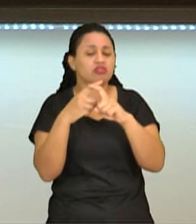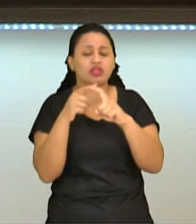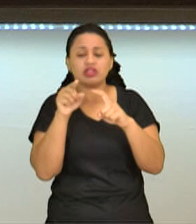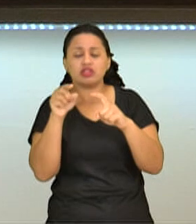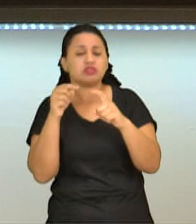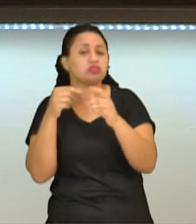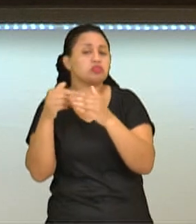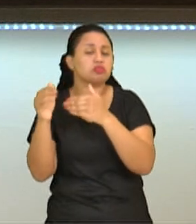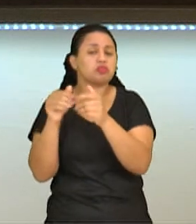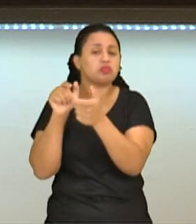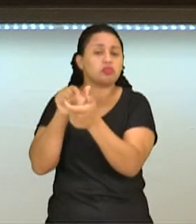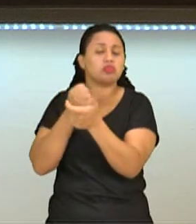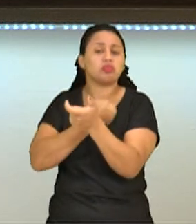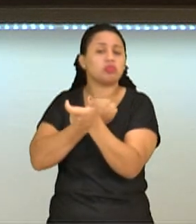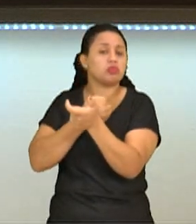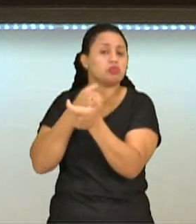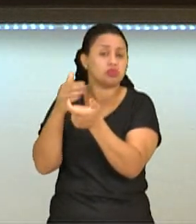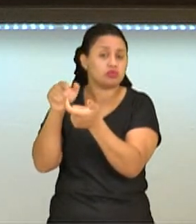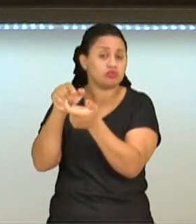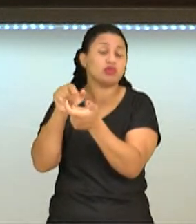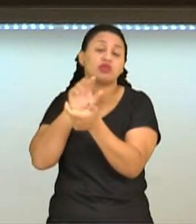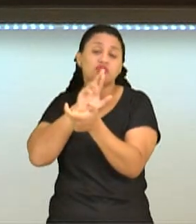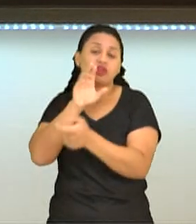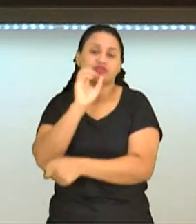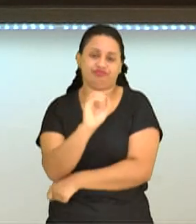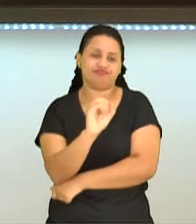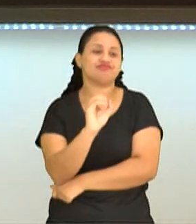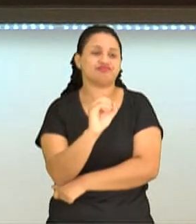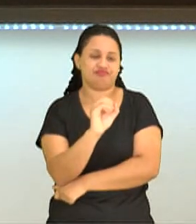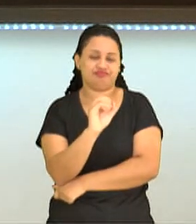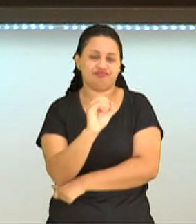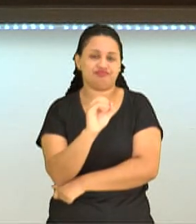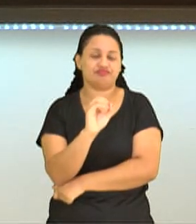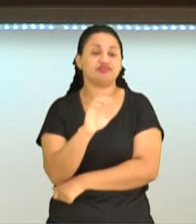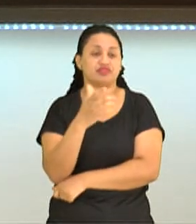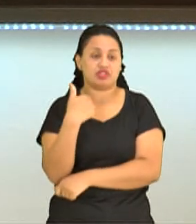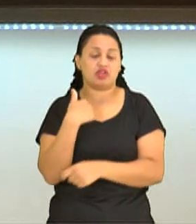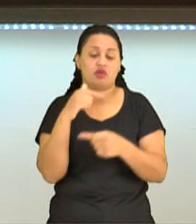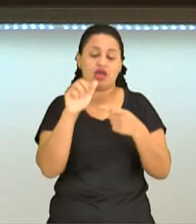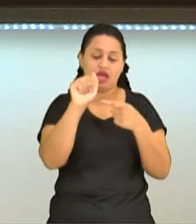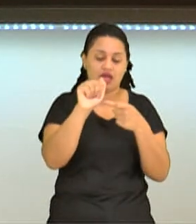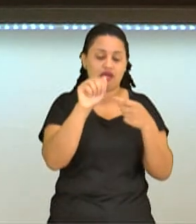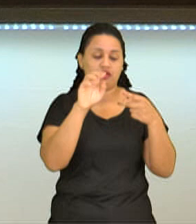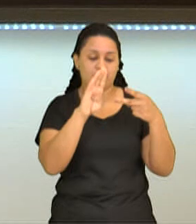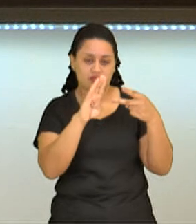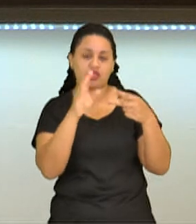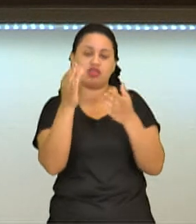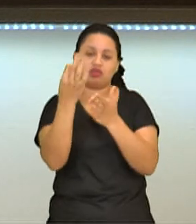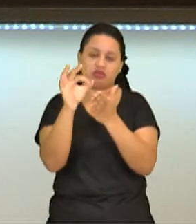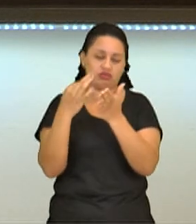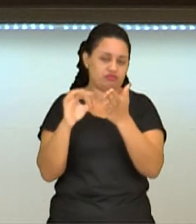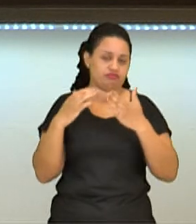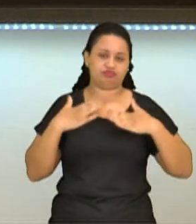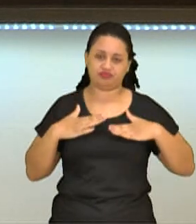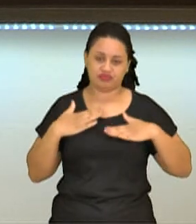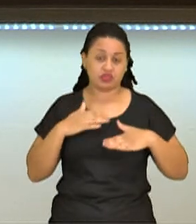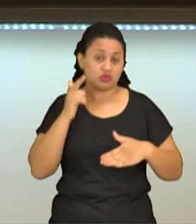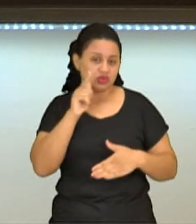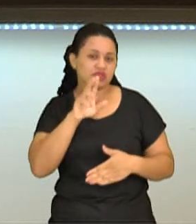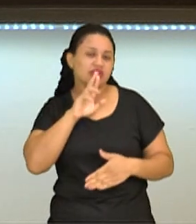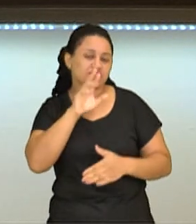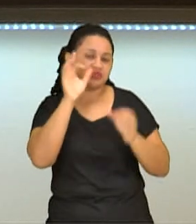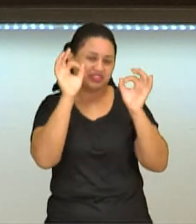número vai dar sempre 0. Com isso, a gente corrige a letra A e a letra B bem tranquilinho.